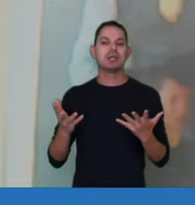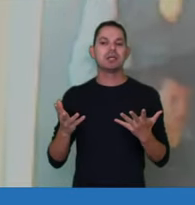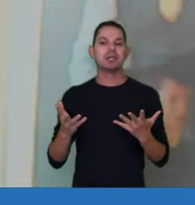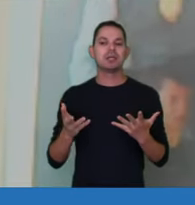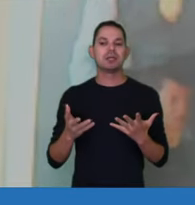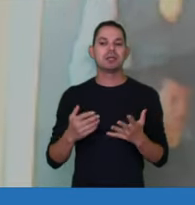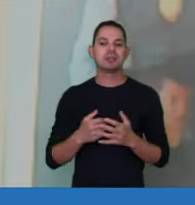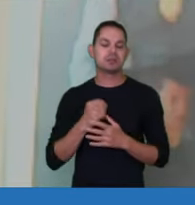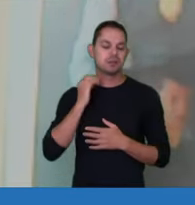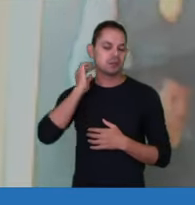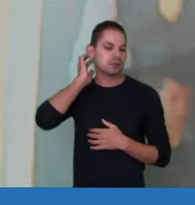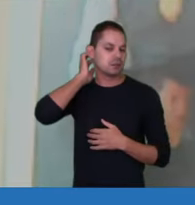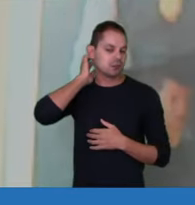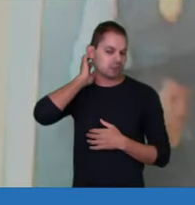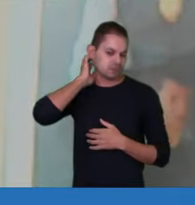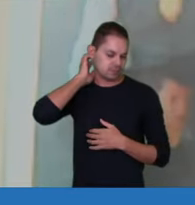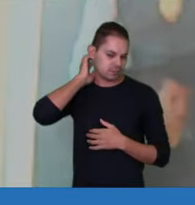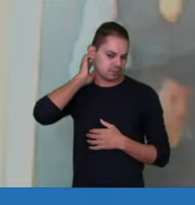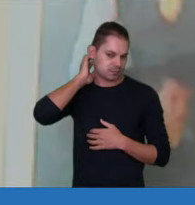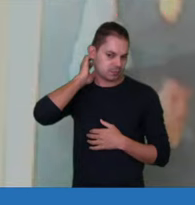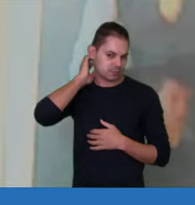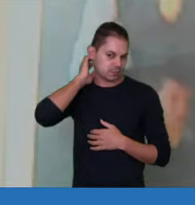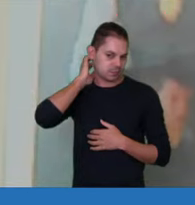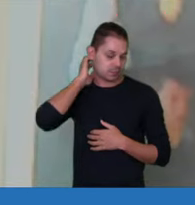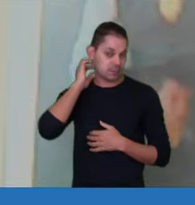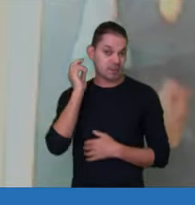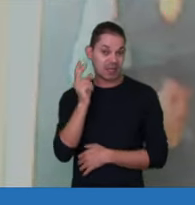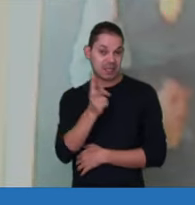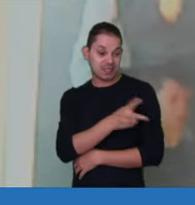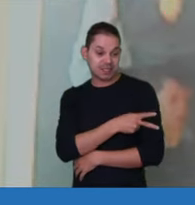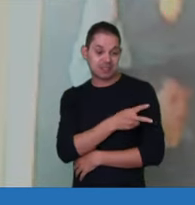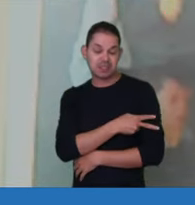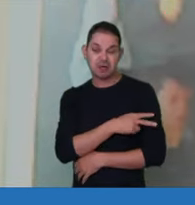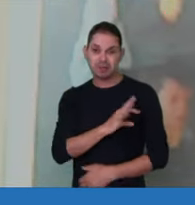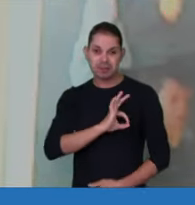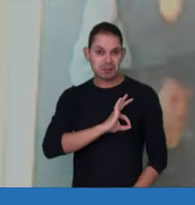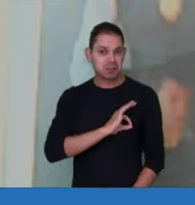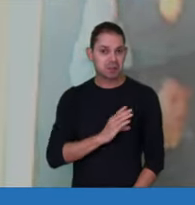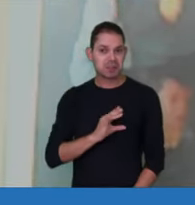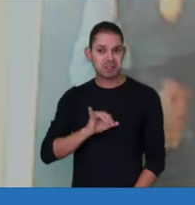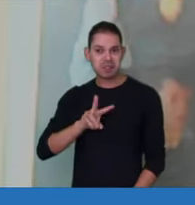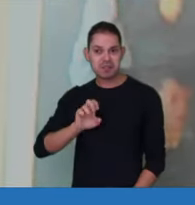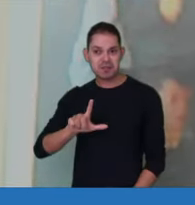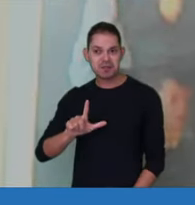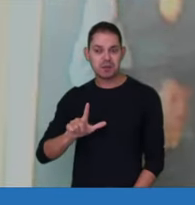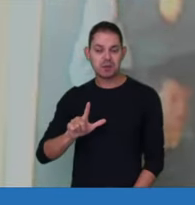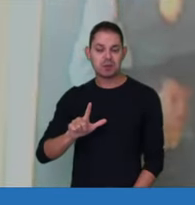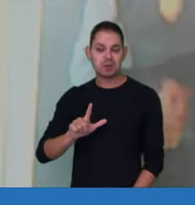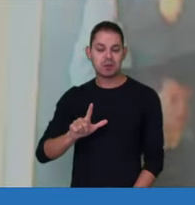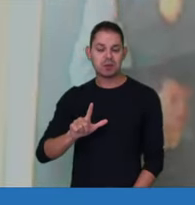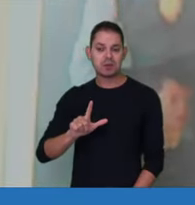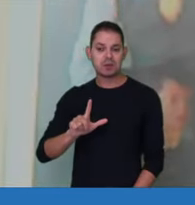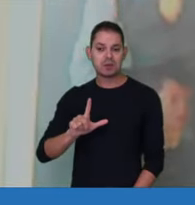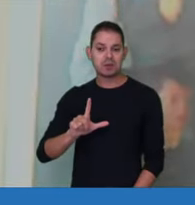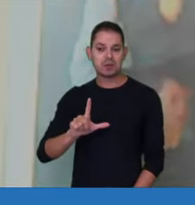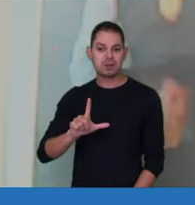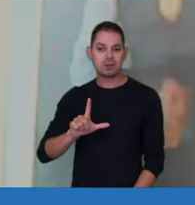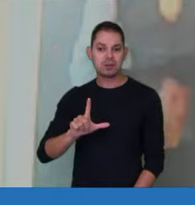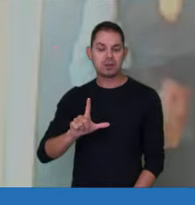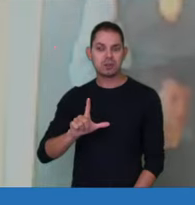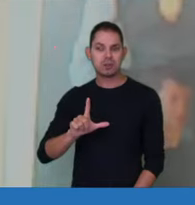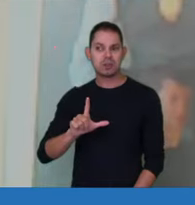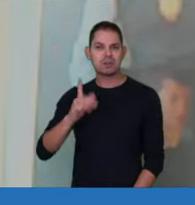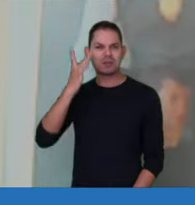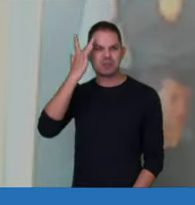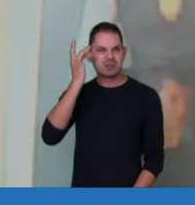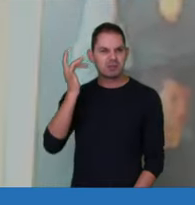alguém que era chefe da Polícia Civil, alguém que nos recebeu, acho que no dia seguinte,